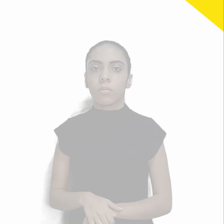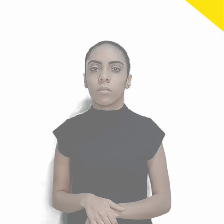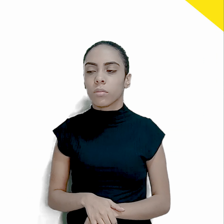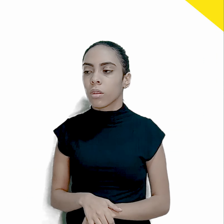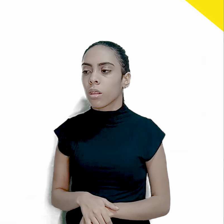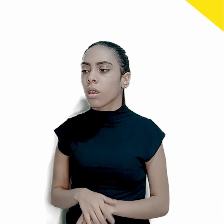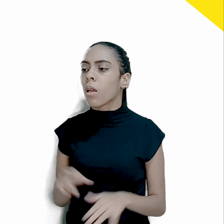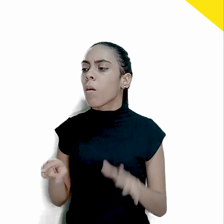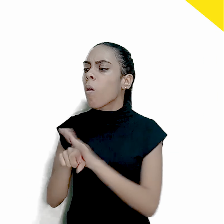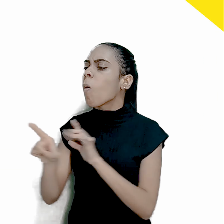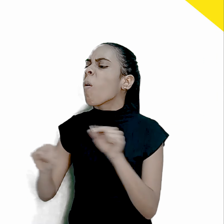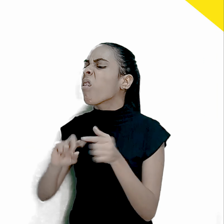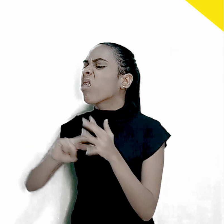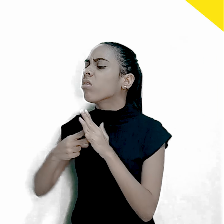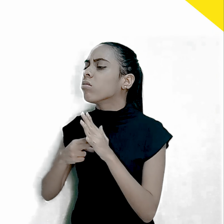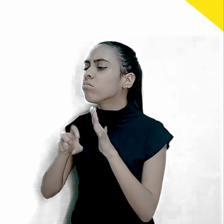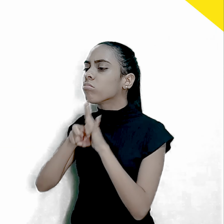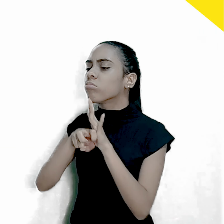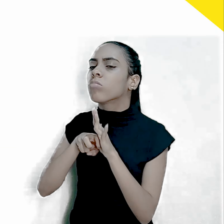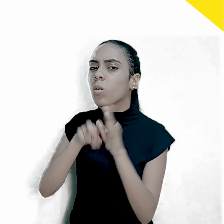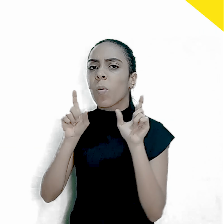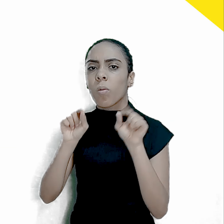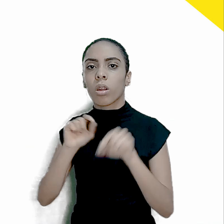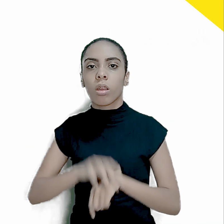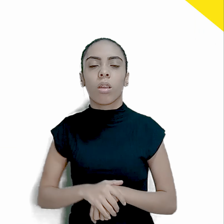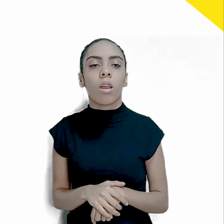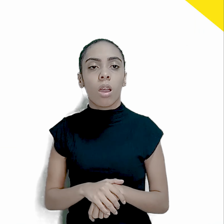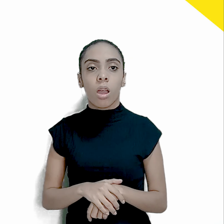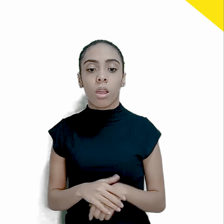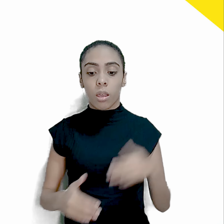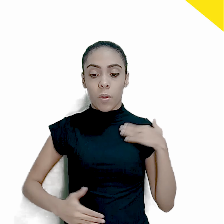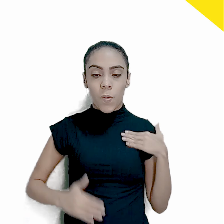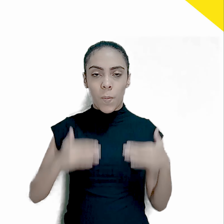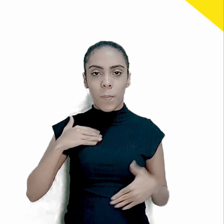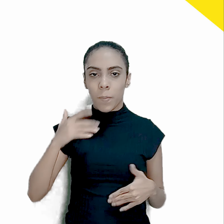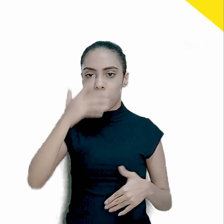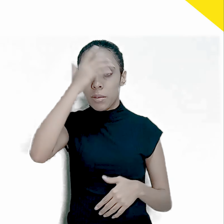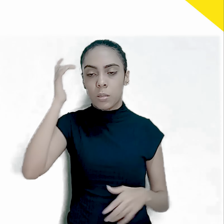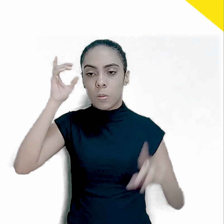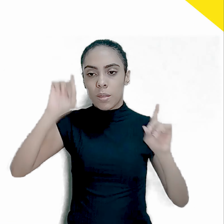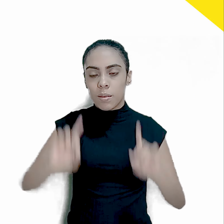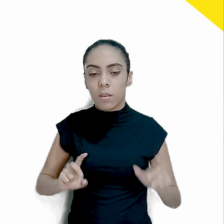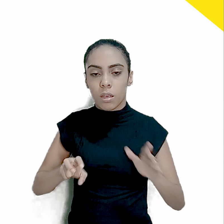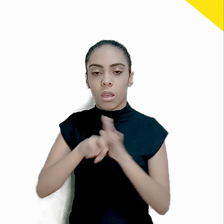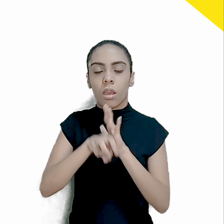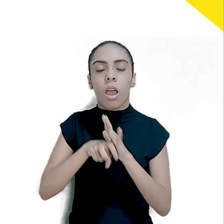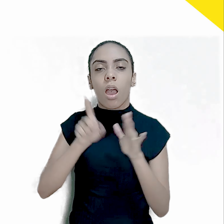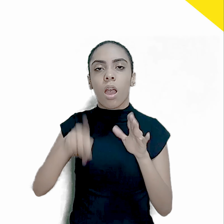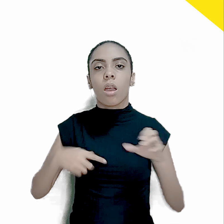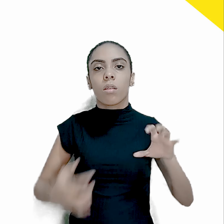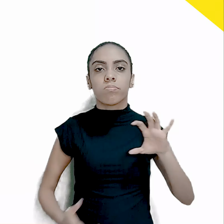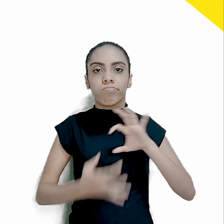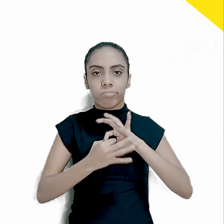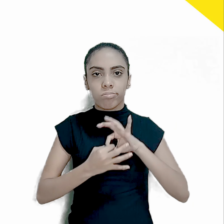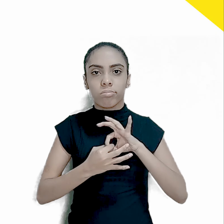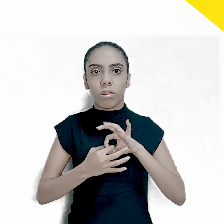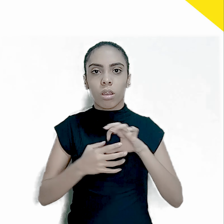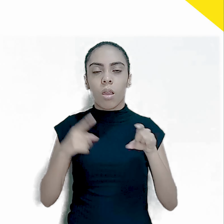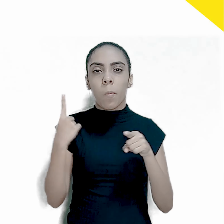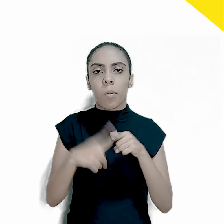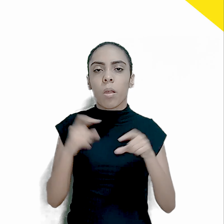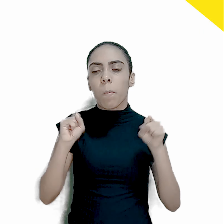O que é uma cadeira de rodas? A cadeira de rodas é uma extensão do corpo do cadeirante Pois é com ela que ele se